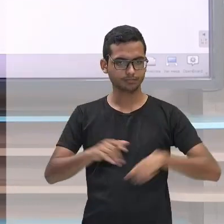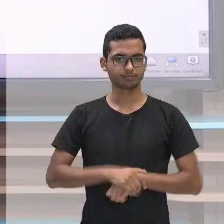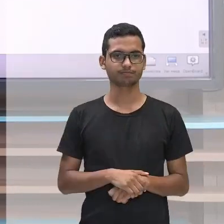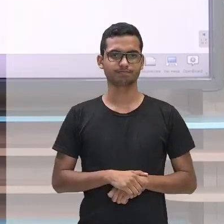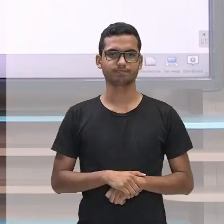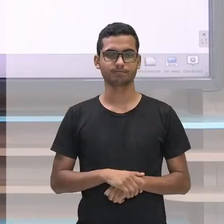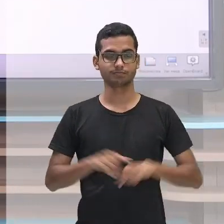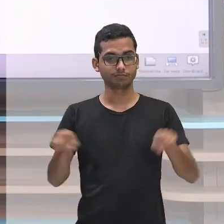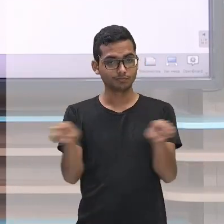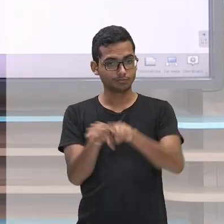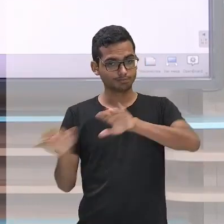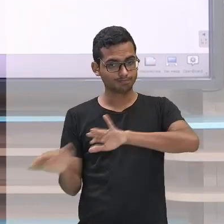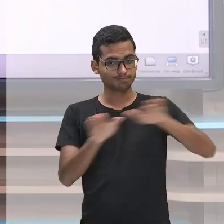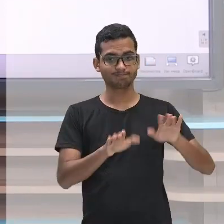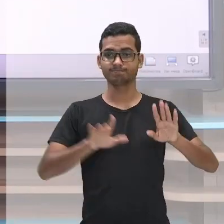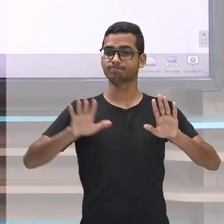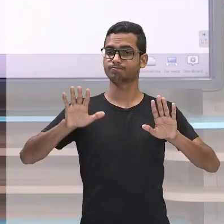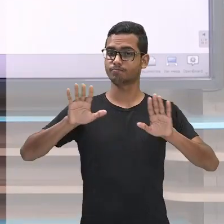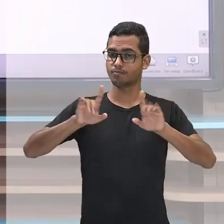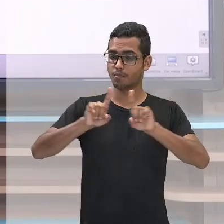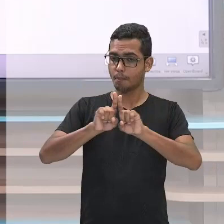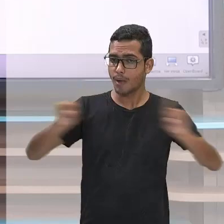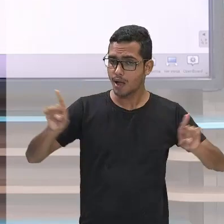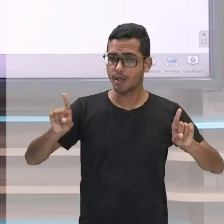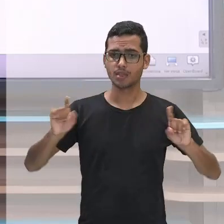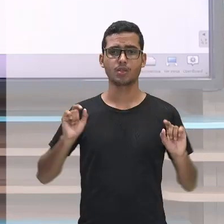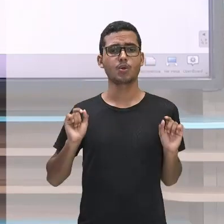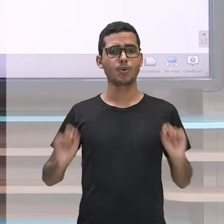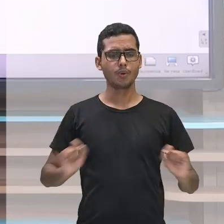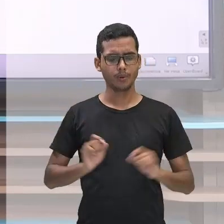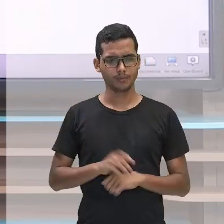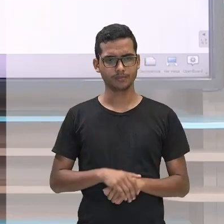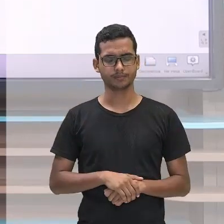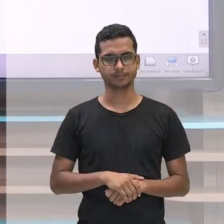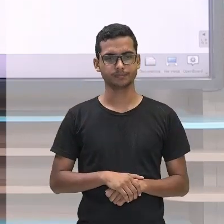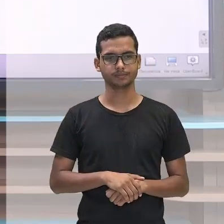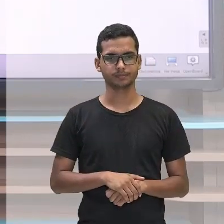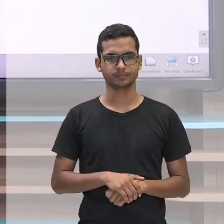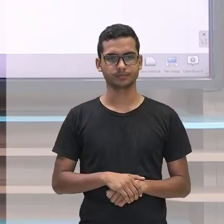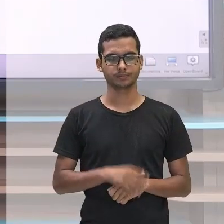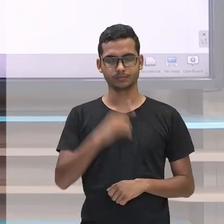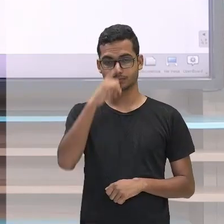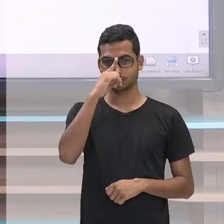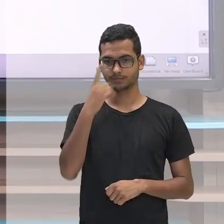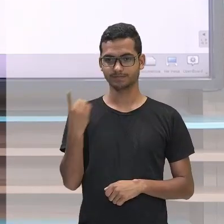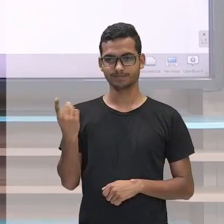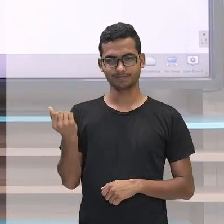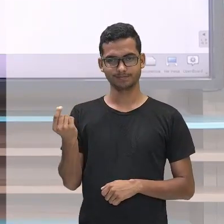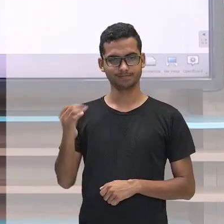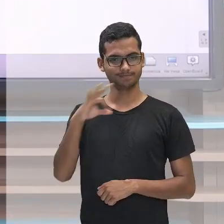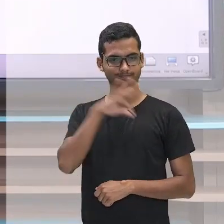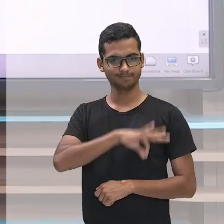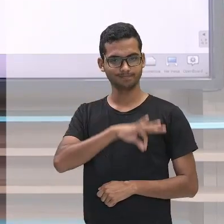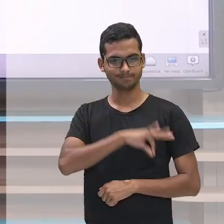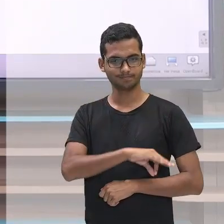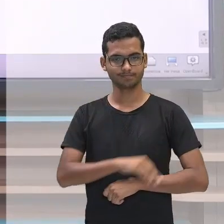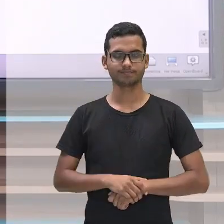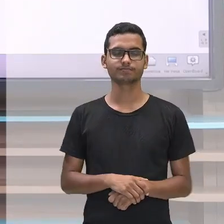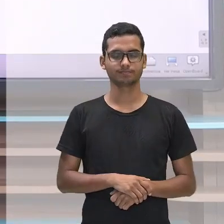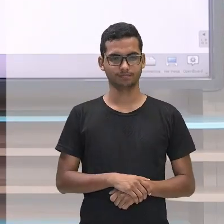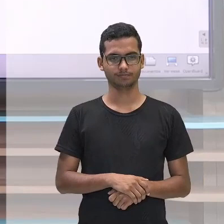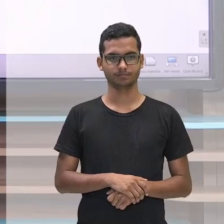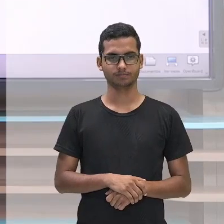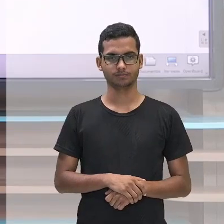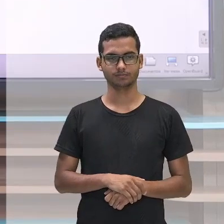gente também tem um maisinho aí, né? Que é com relação a essa renda. a gente bate de frente, que a gente vai falar